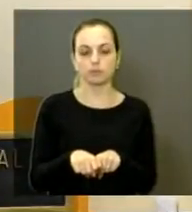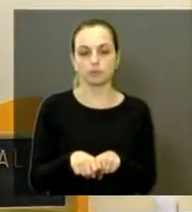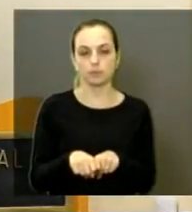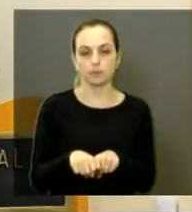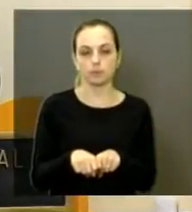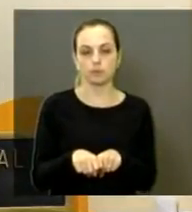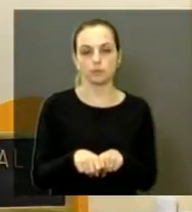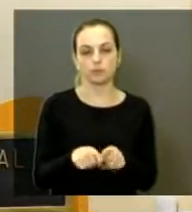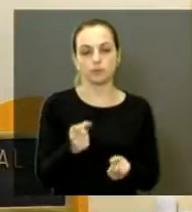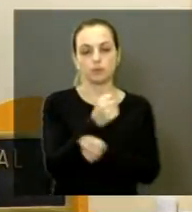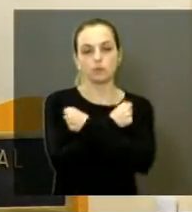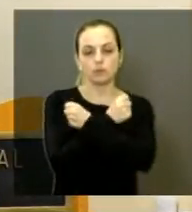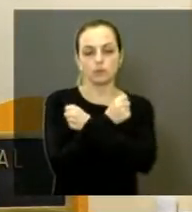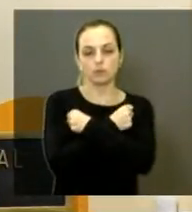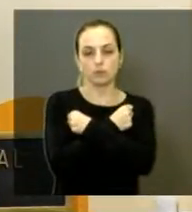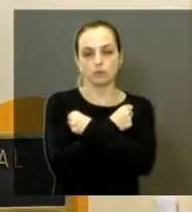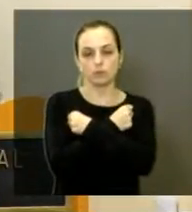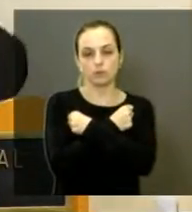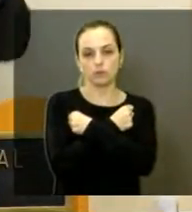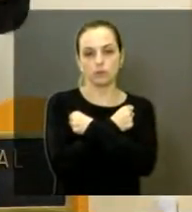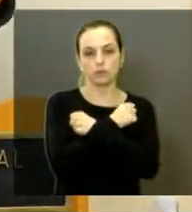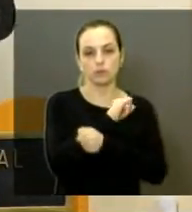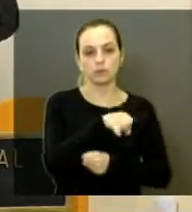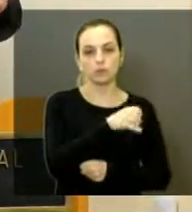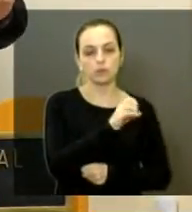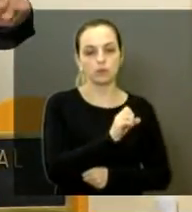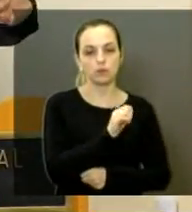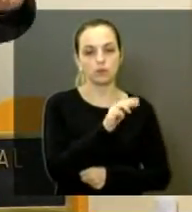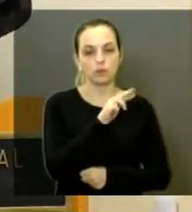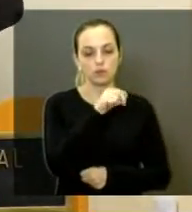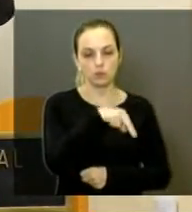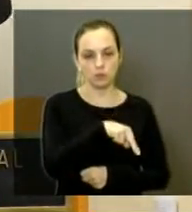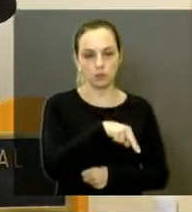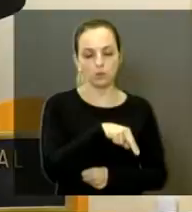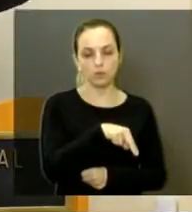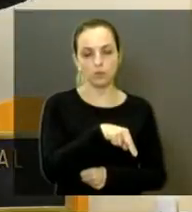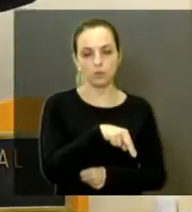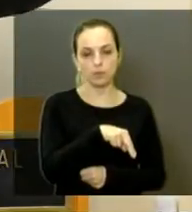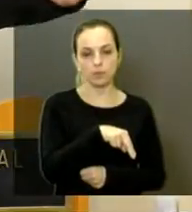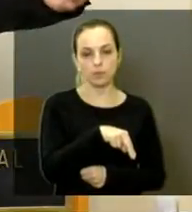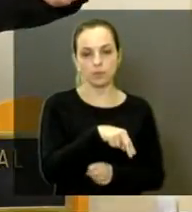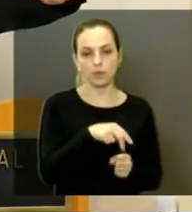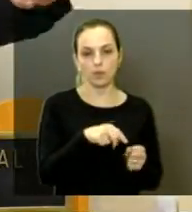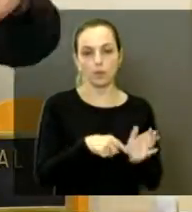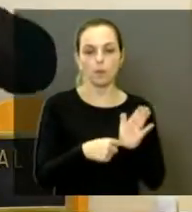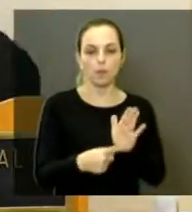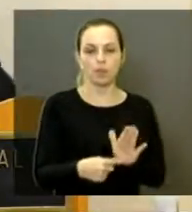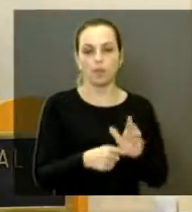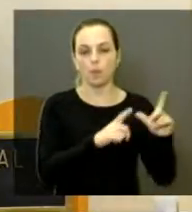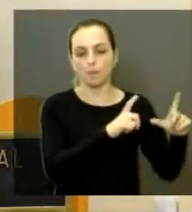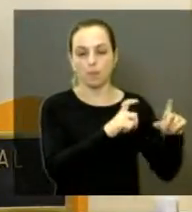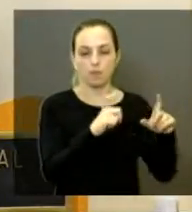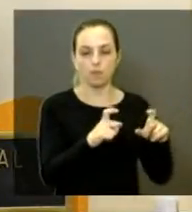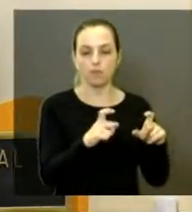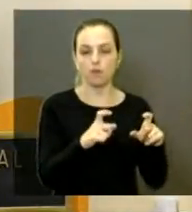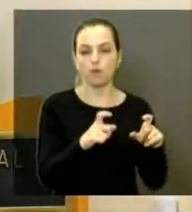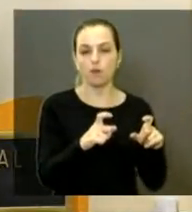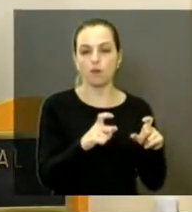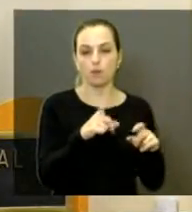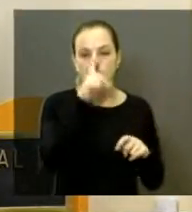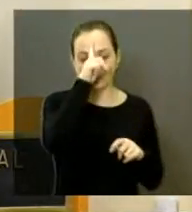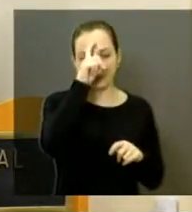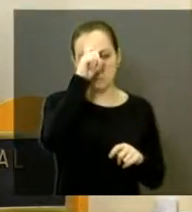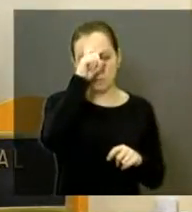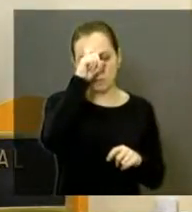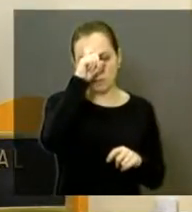queria mandar também um abraço, que eu até esqueci, para o Jefferson Achuda, que mandou uma foto lá do Hospital São Paulo, que estava tomando soro,